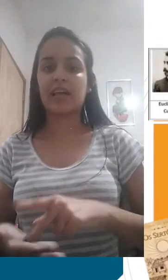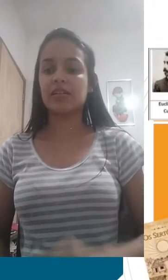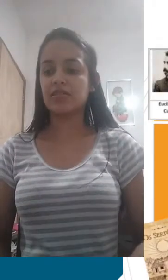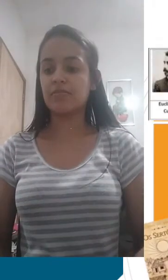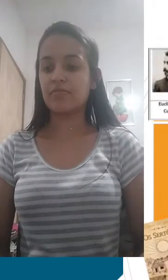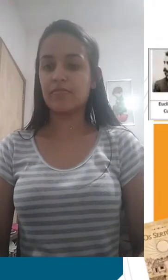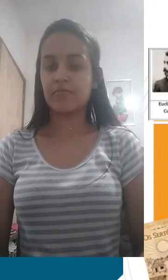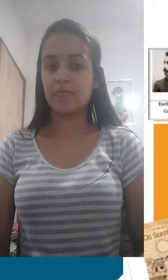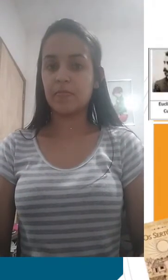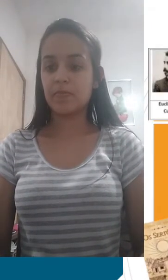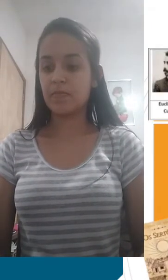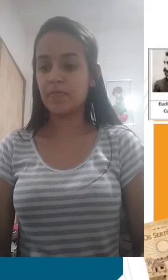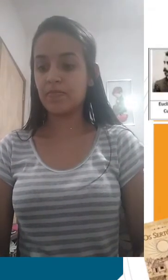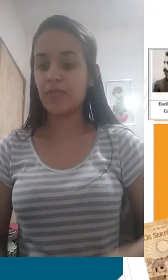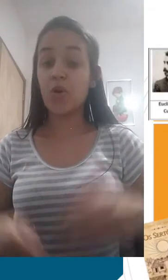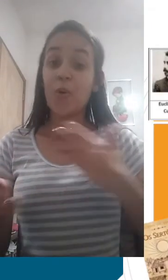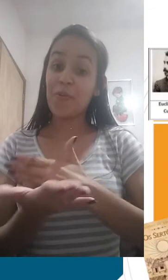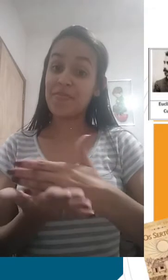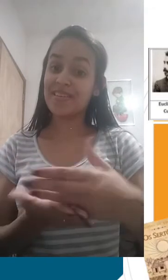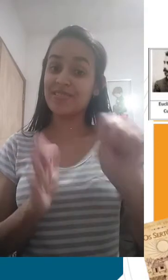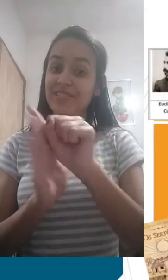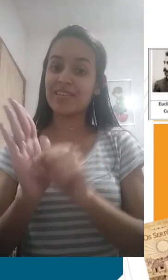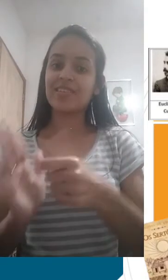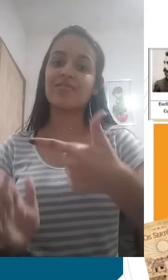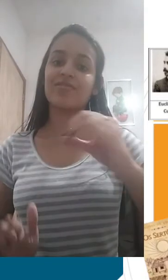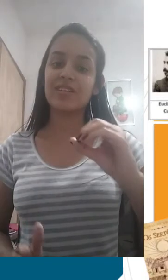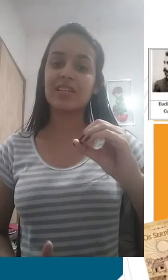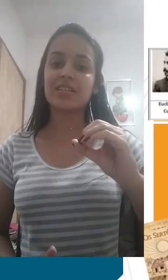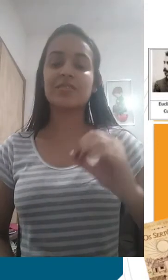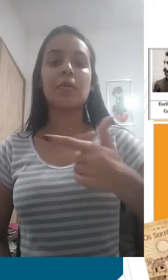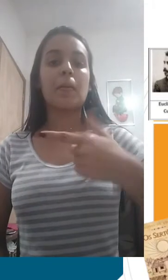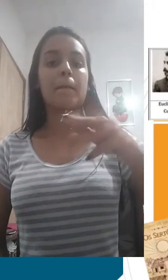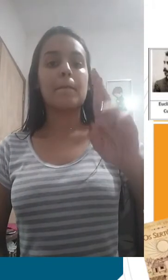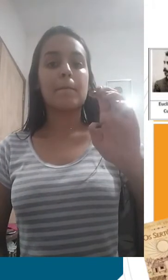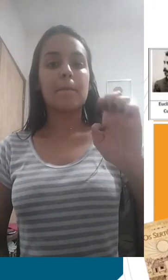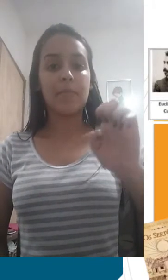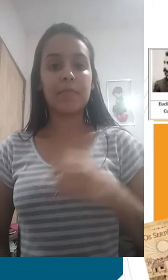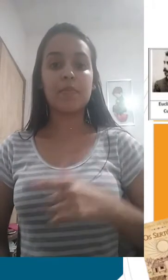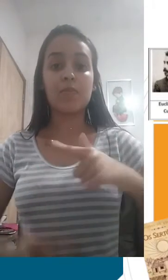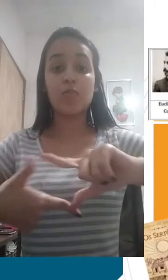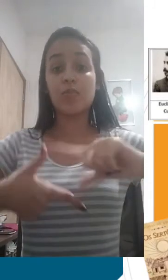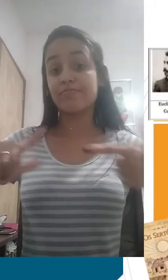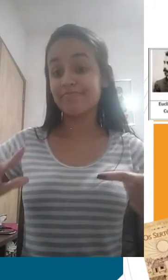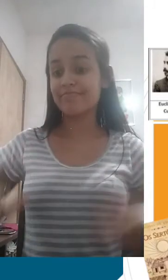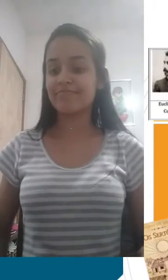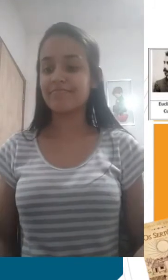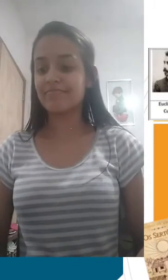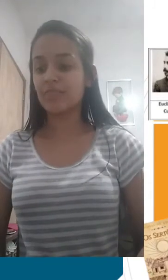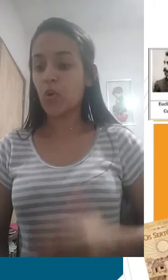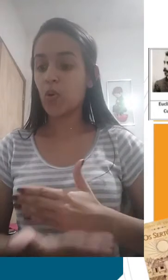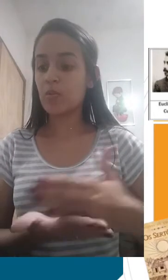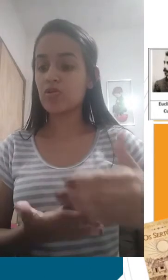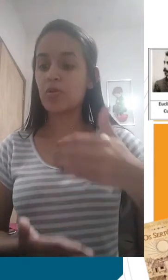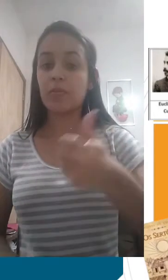ao início do século XX com o pré-modernismo. O pré-modernismo teve seu início em